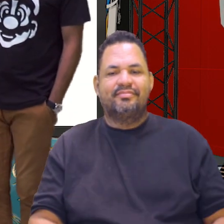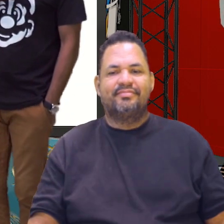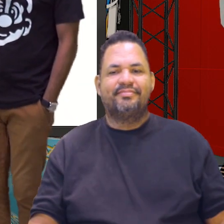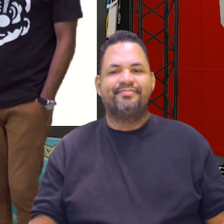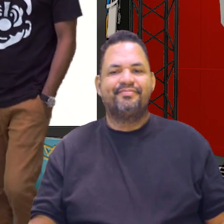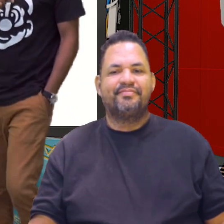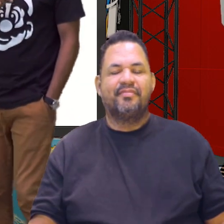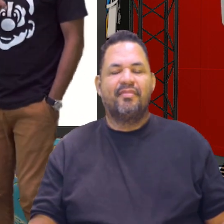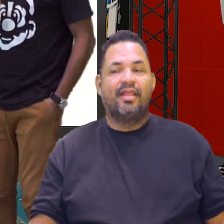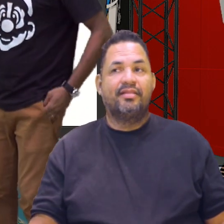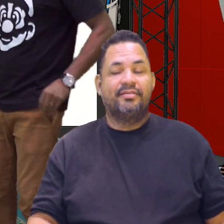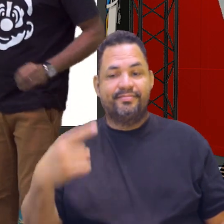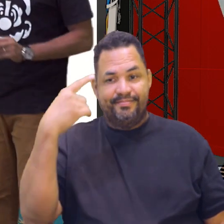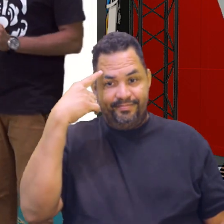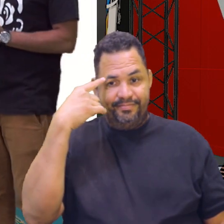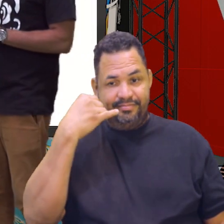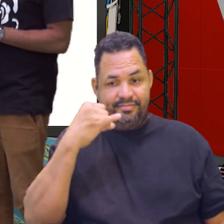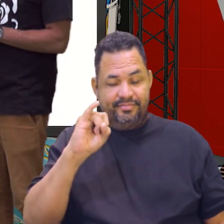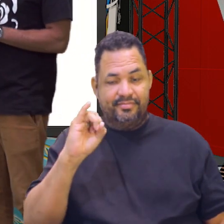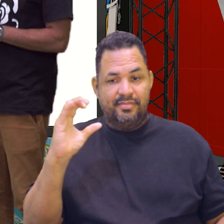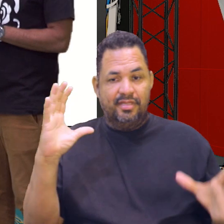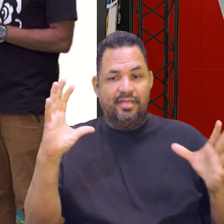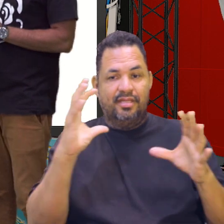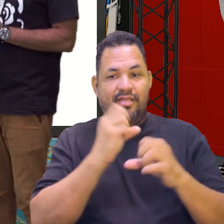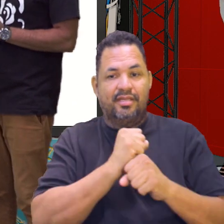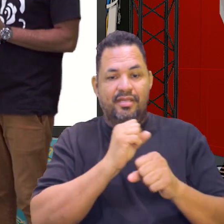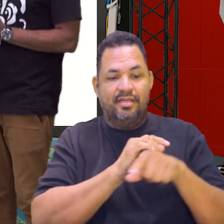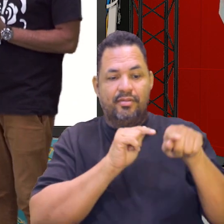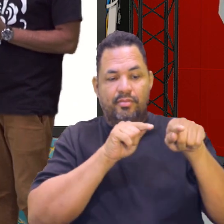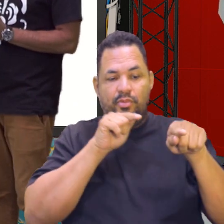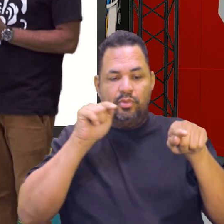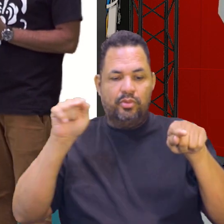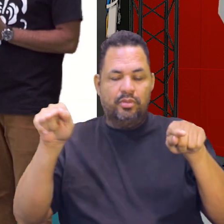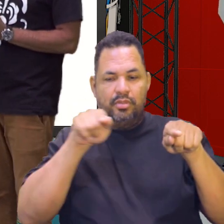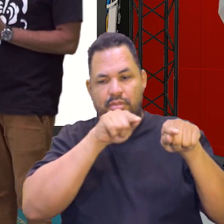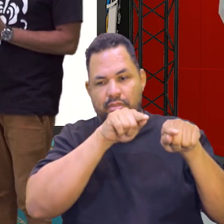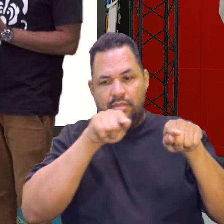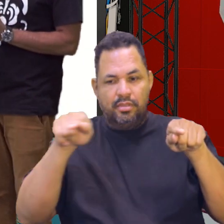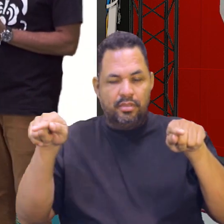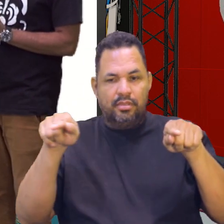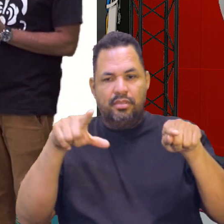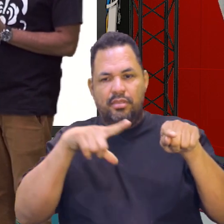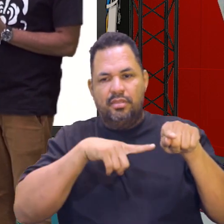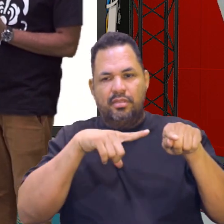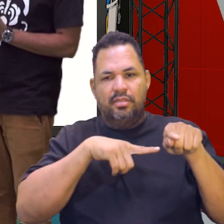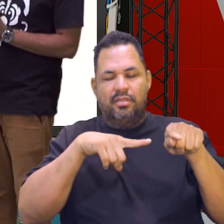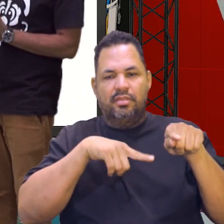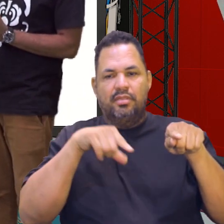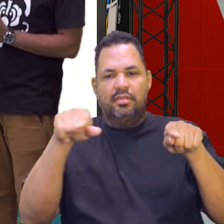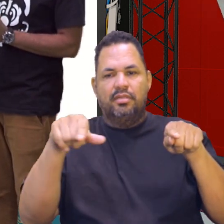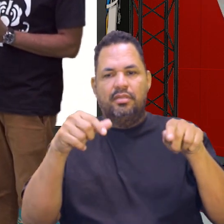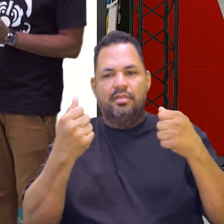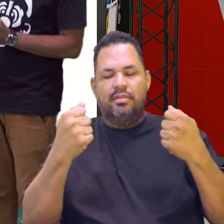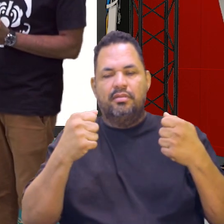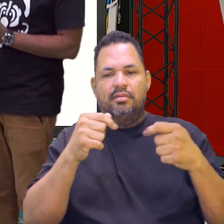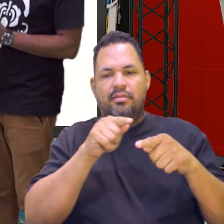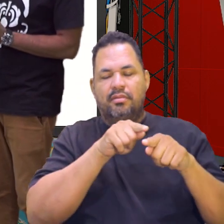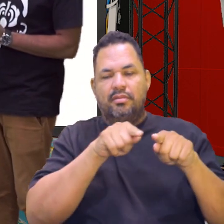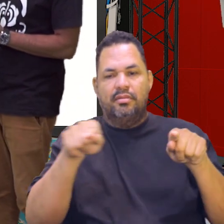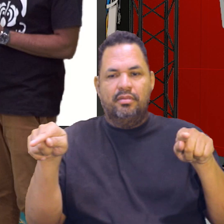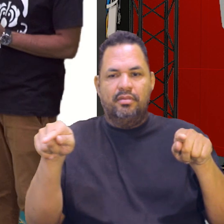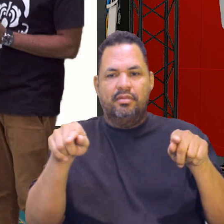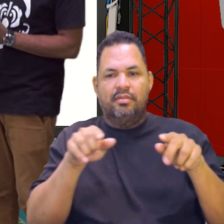eu estou percebendo aqui? Que se eu souber calcular a distância entre o ponto e a reta, eu vou ter lá, posso traçar uma